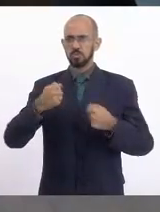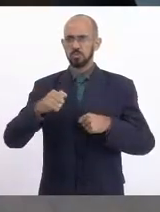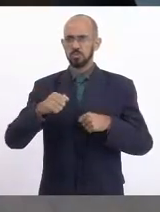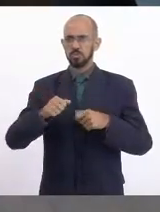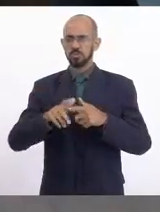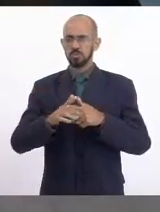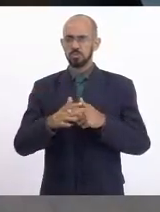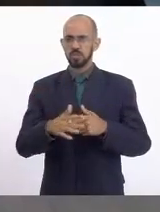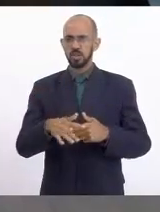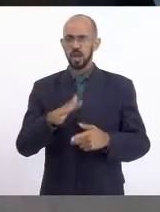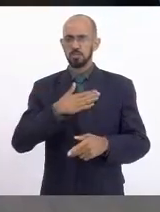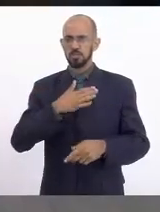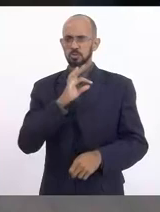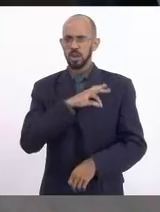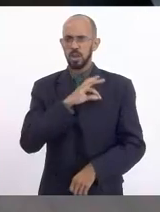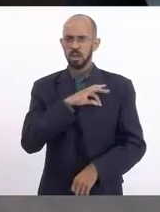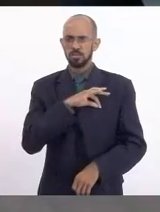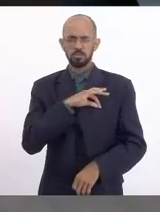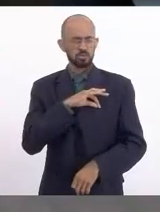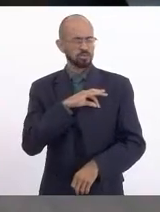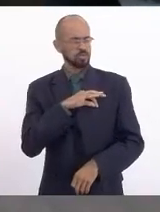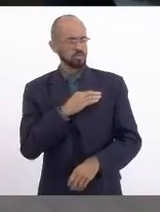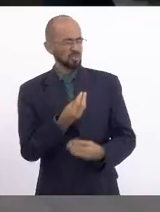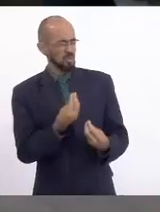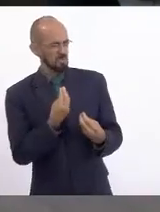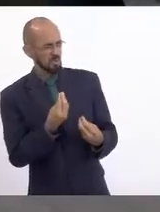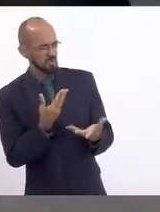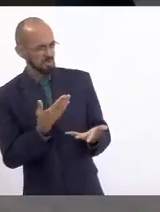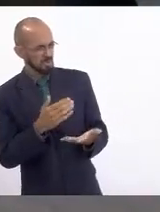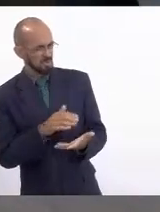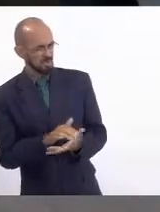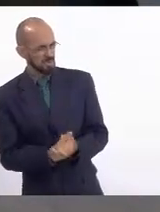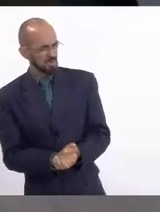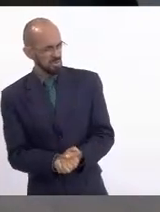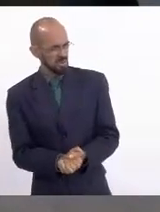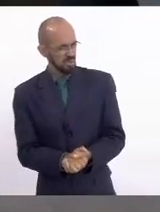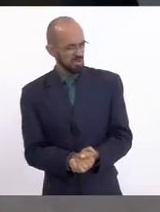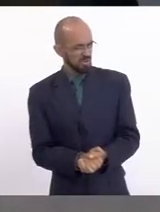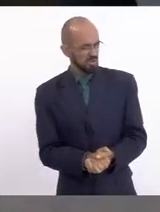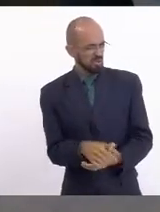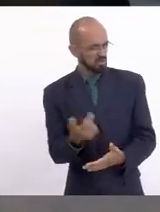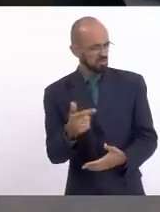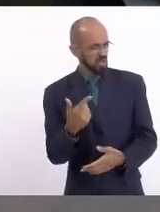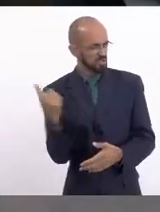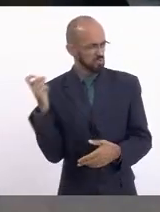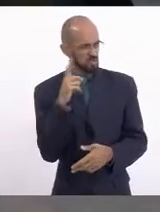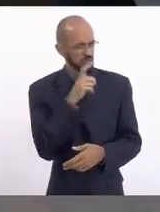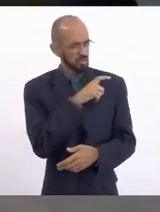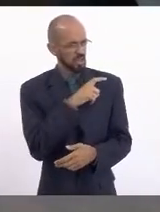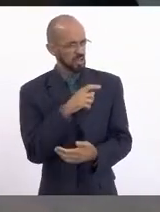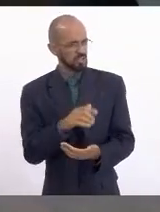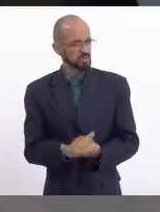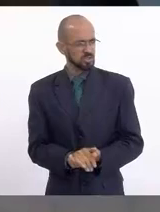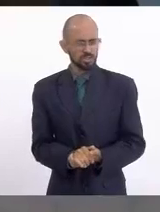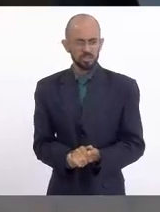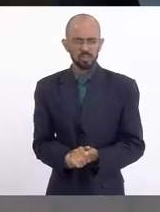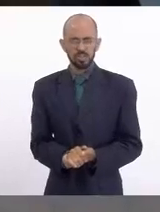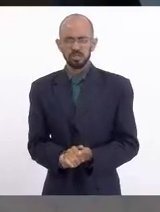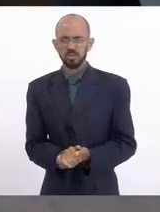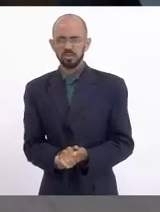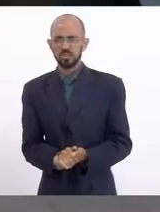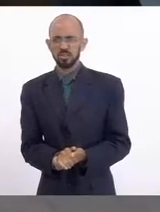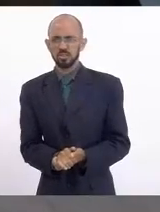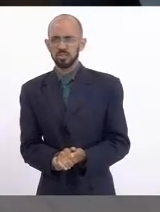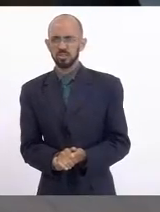honorários que que é isso o que que é isso não tem dificuldade nenhuma eu vou chegar lá não tem